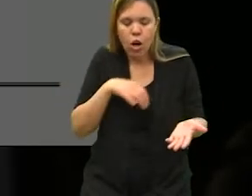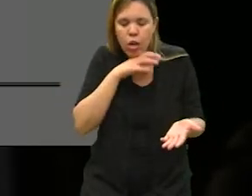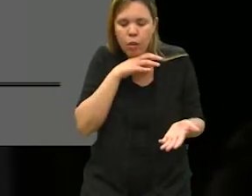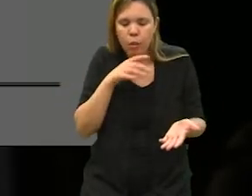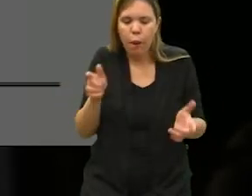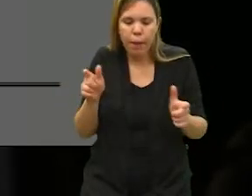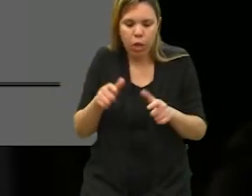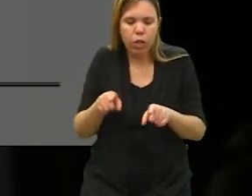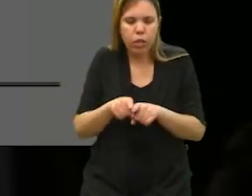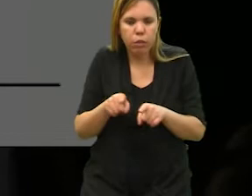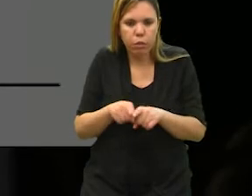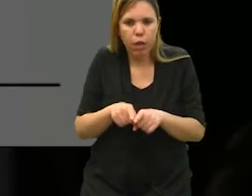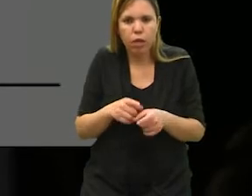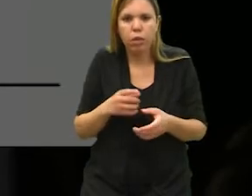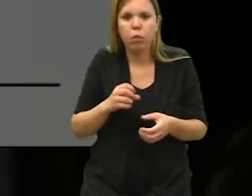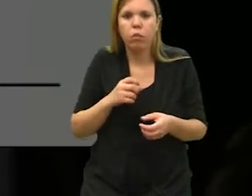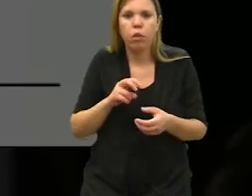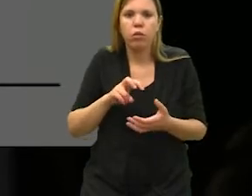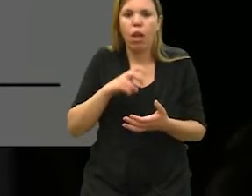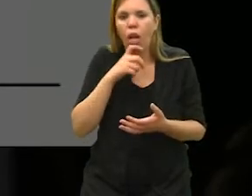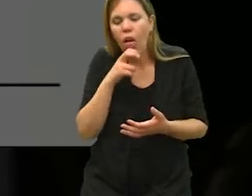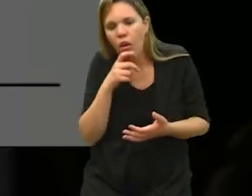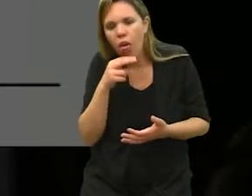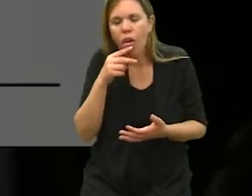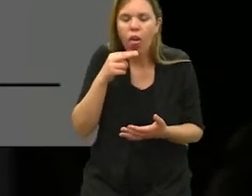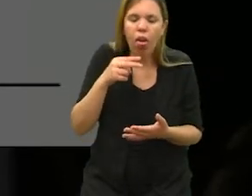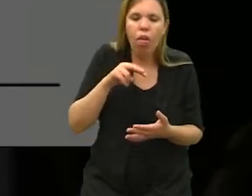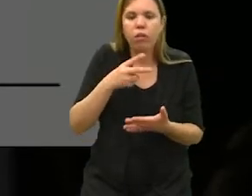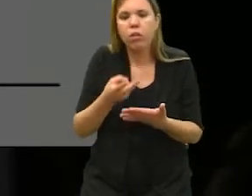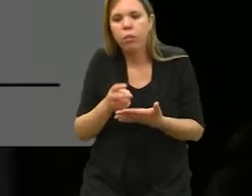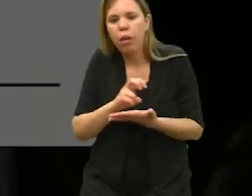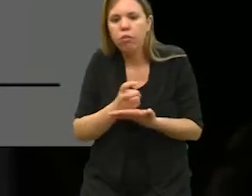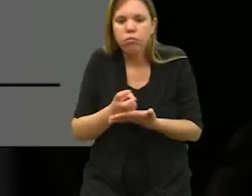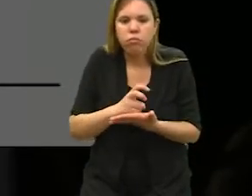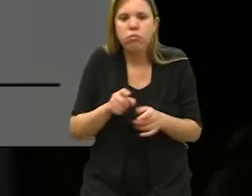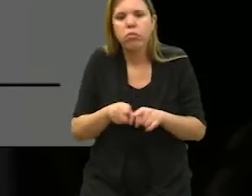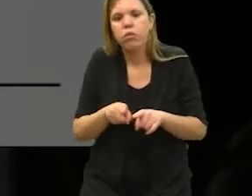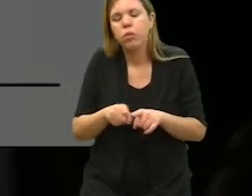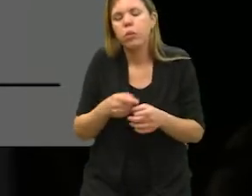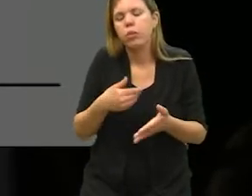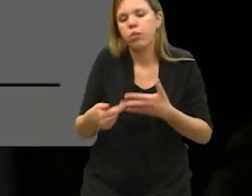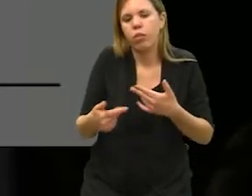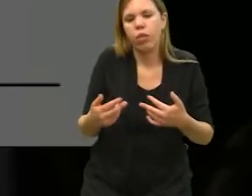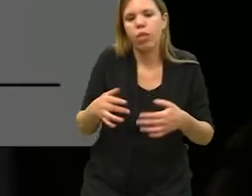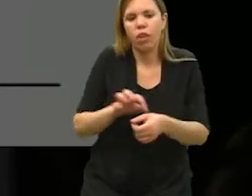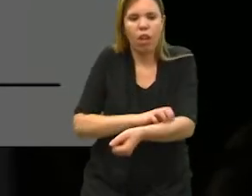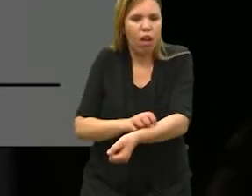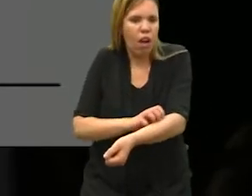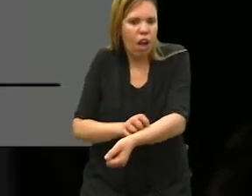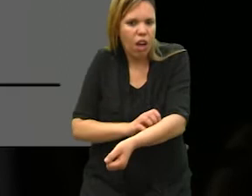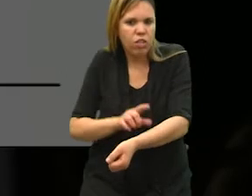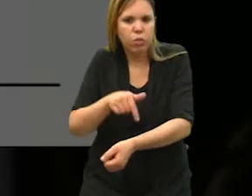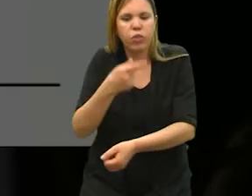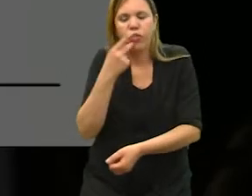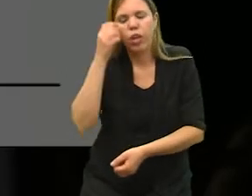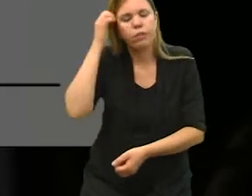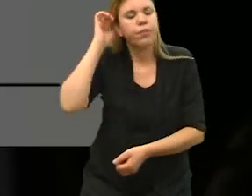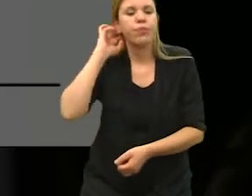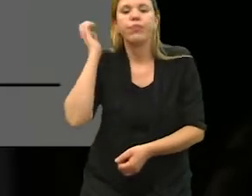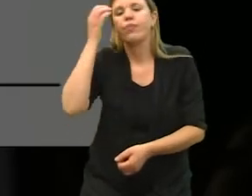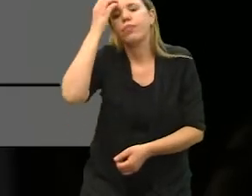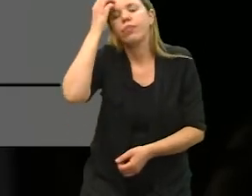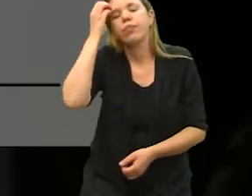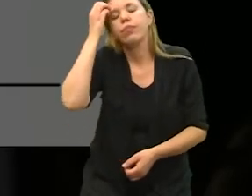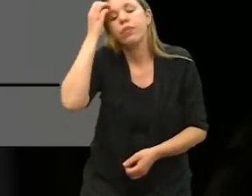Né? Ele pode ter convulsões, se esse animal tiver alguma reação a esse acidente ou se ele tiver qualquer tipo de alergia, né? Vamos falar mais tarde sobre isso